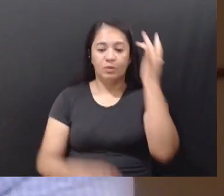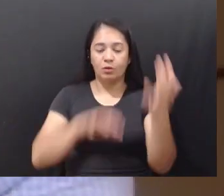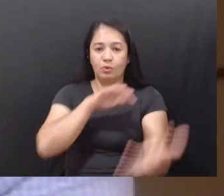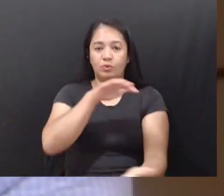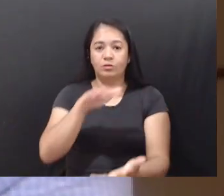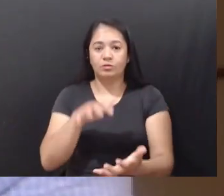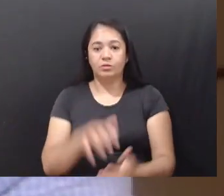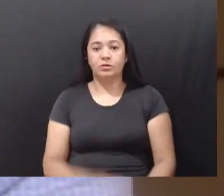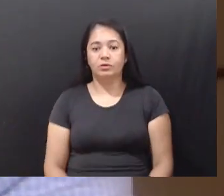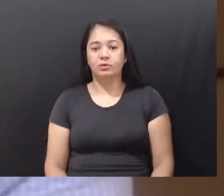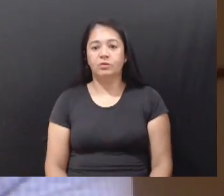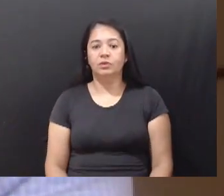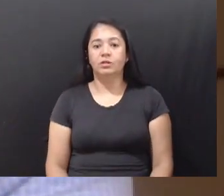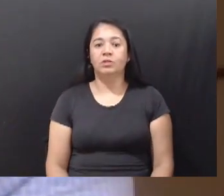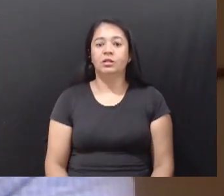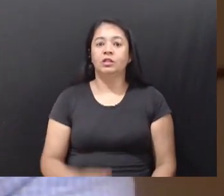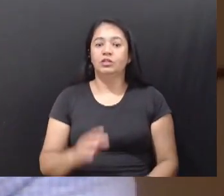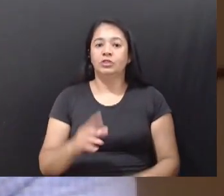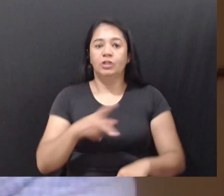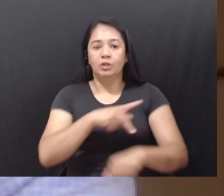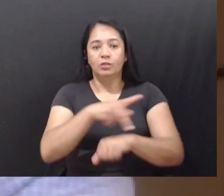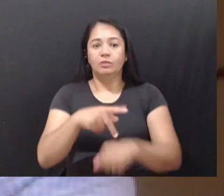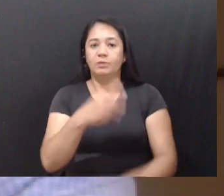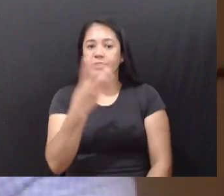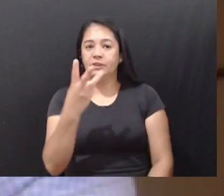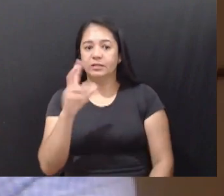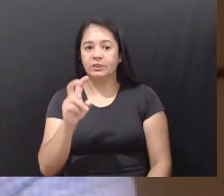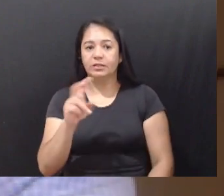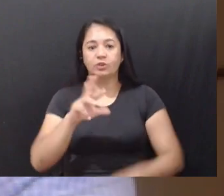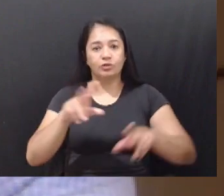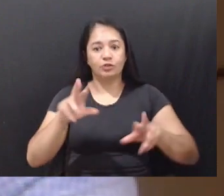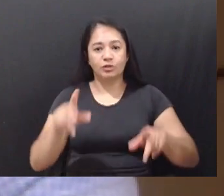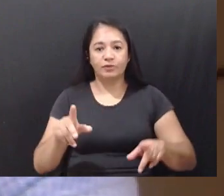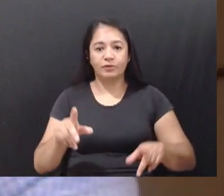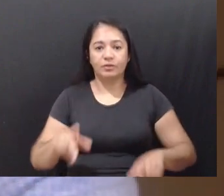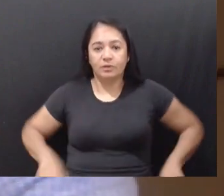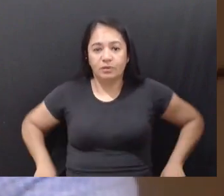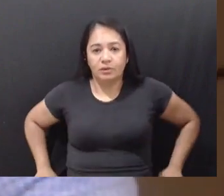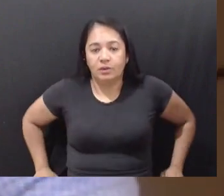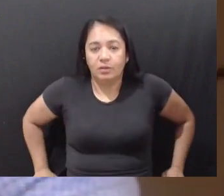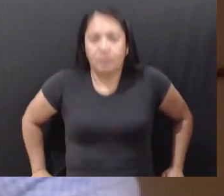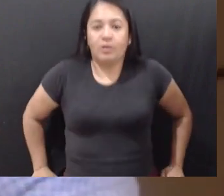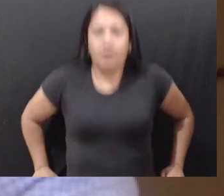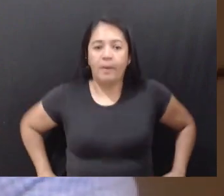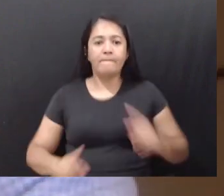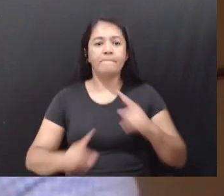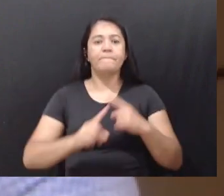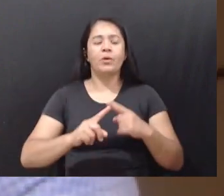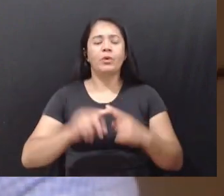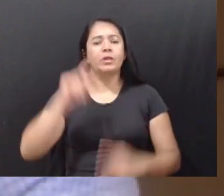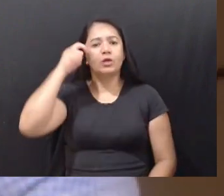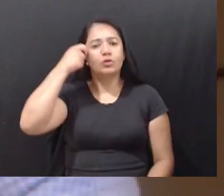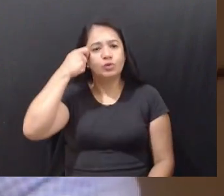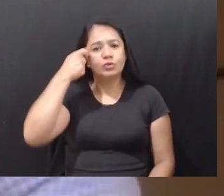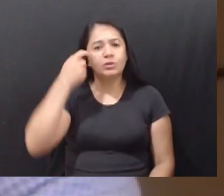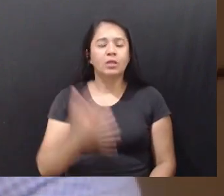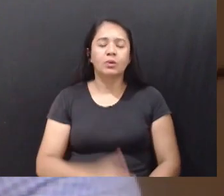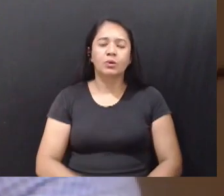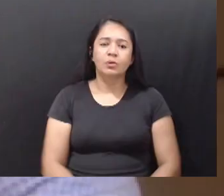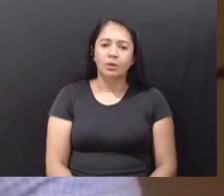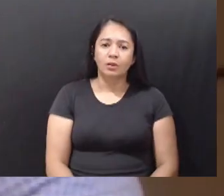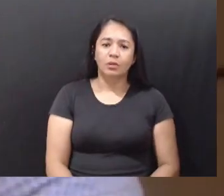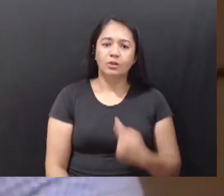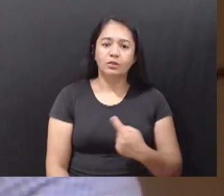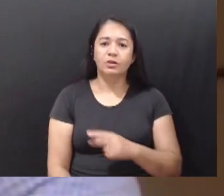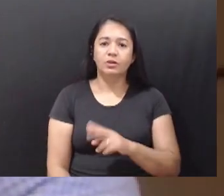Estimava-se 400 milhões de pessoas no mundo e já descrito em mais de 35 países diferentes com a preferência por essa etnia. Por que